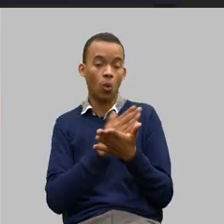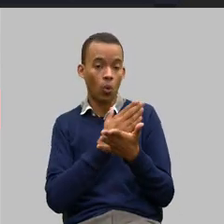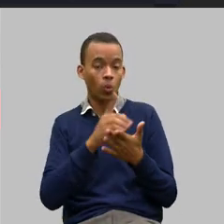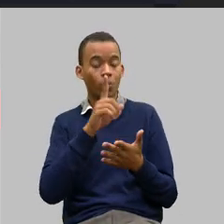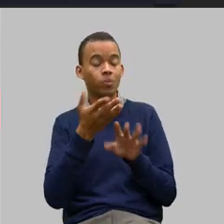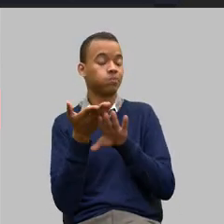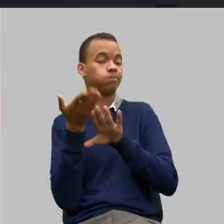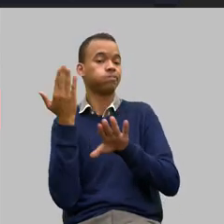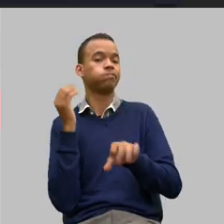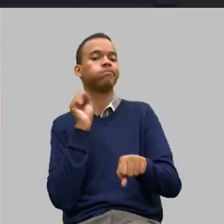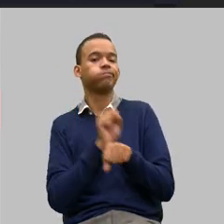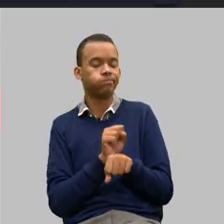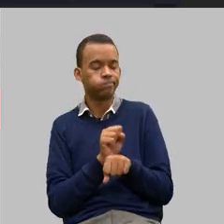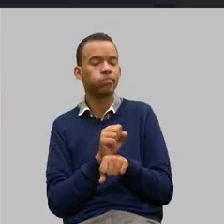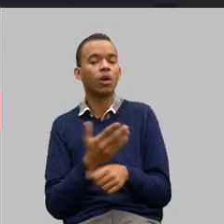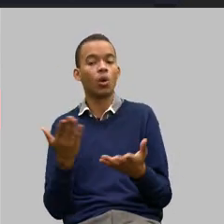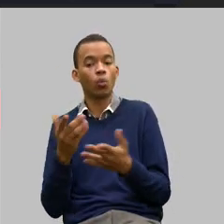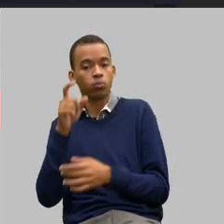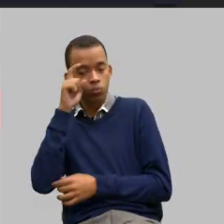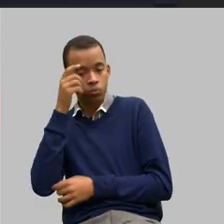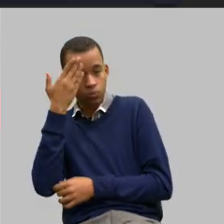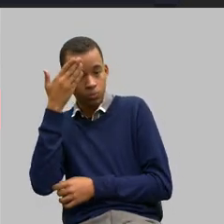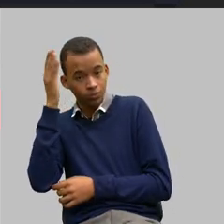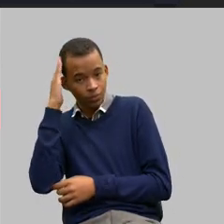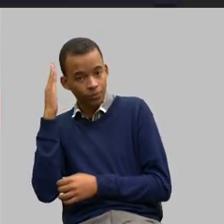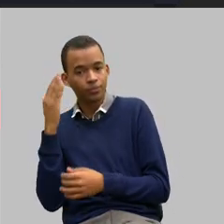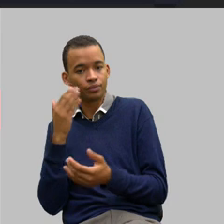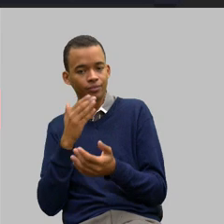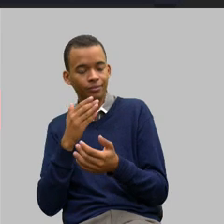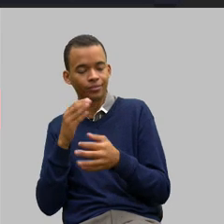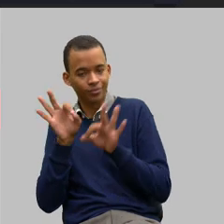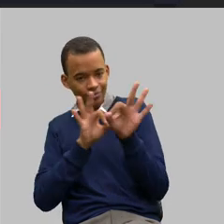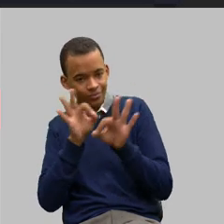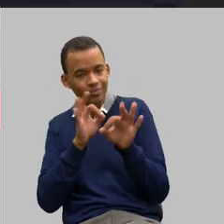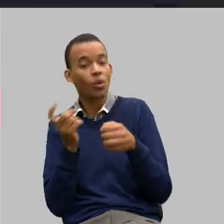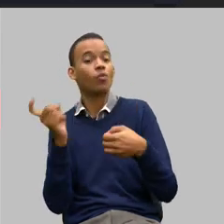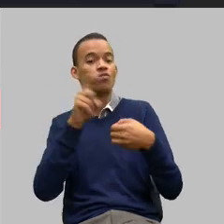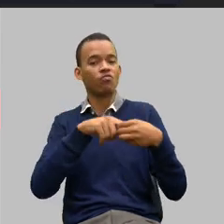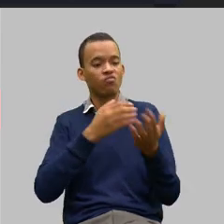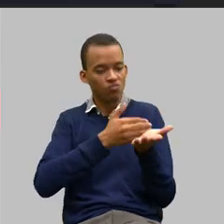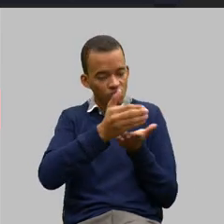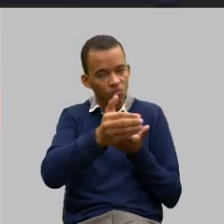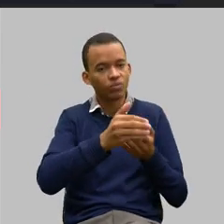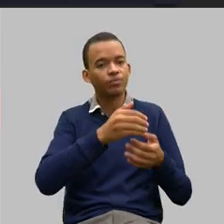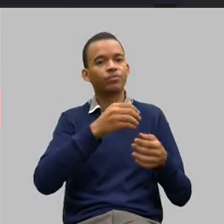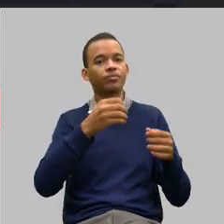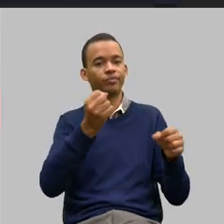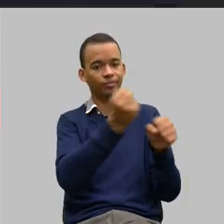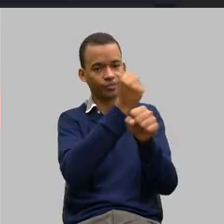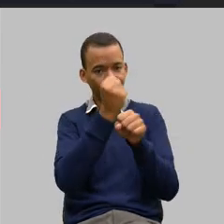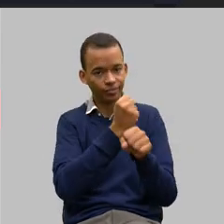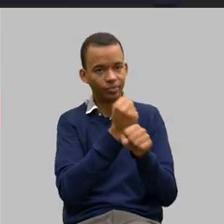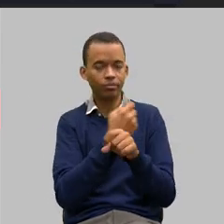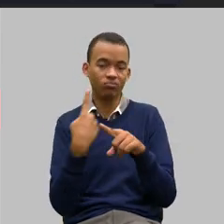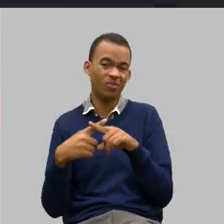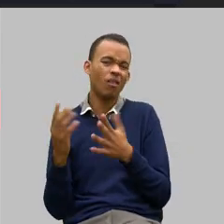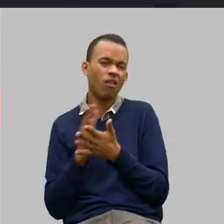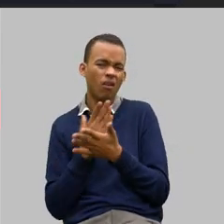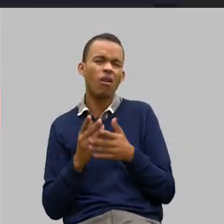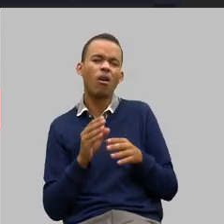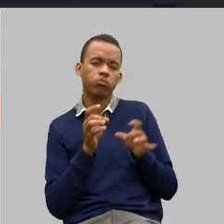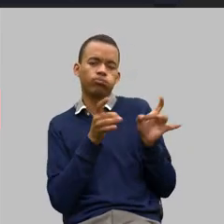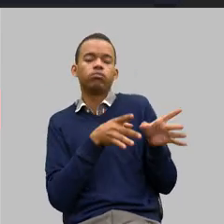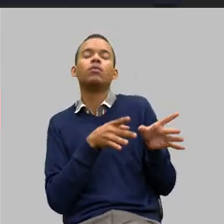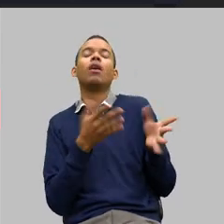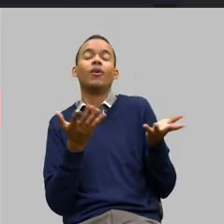sido né uma gestão de retomar obras inacabadas né retomar e esqueletos que Ficaram para trás a gente tá tendo a oportunidade agora de